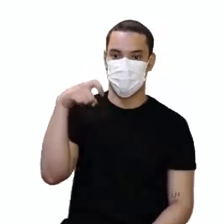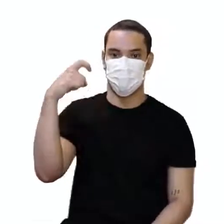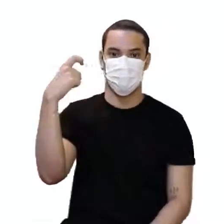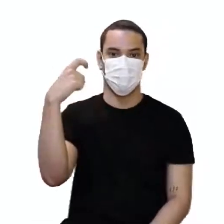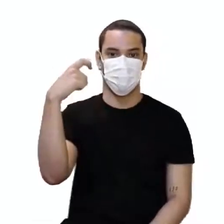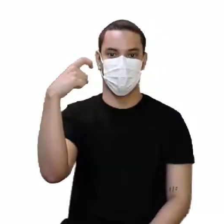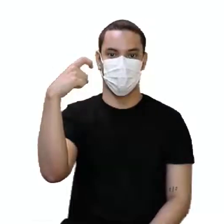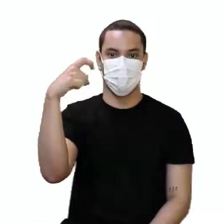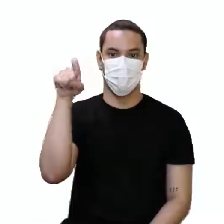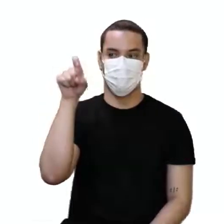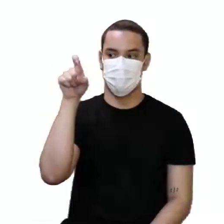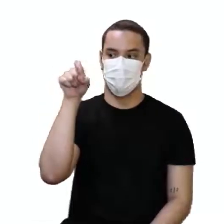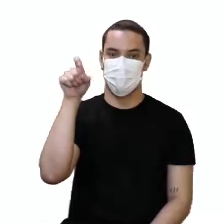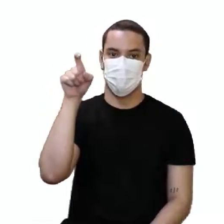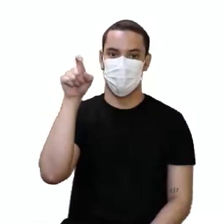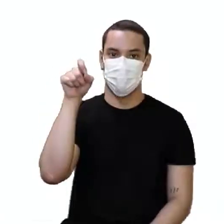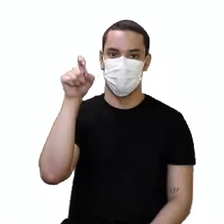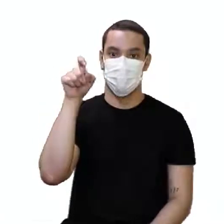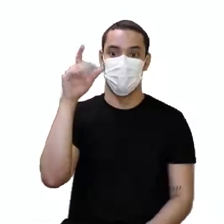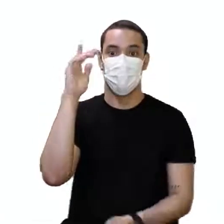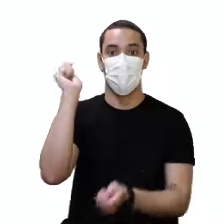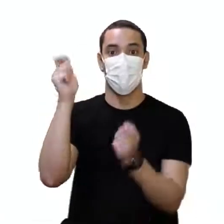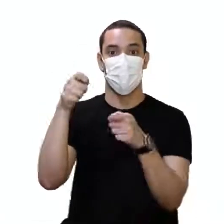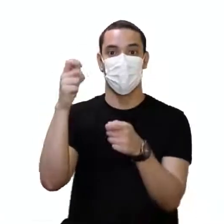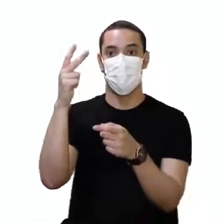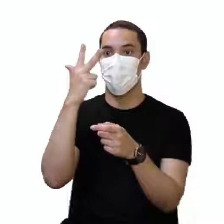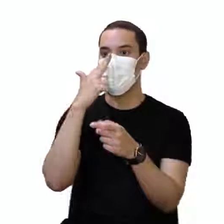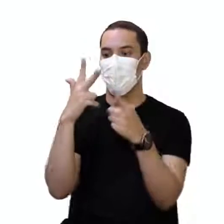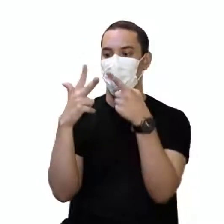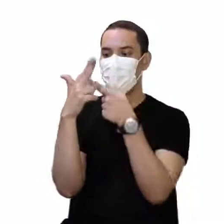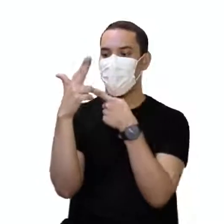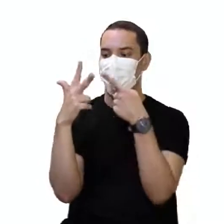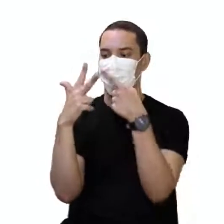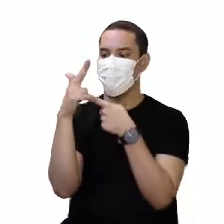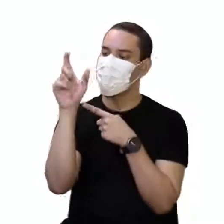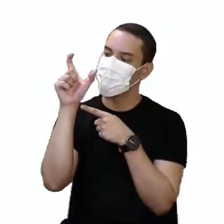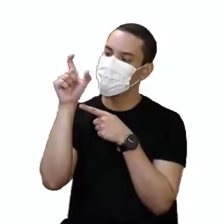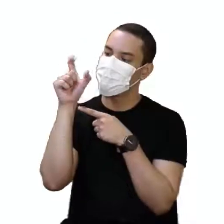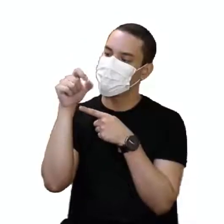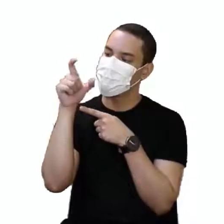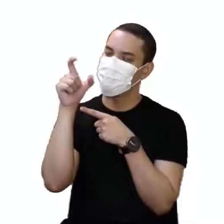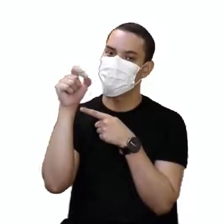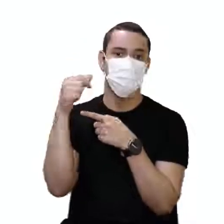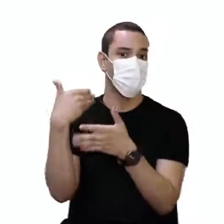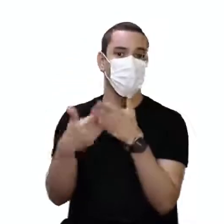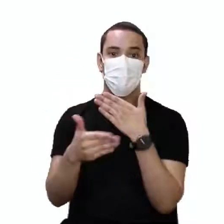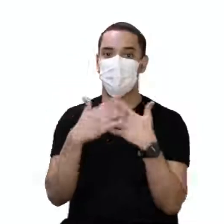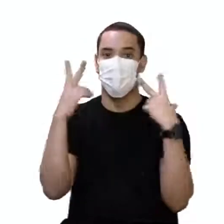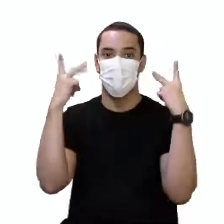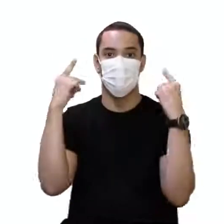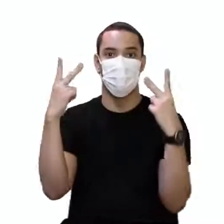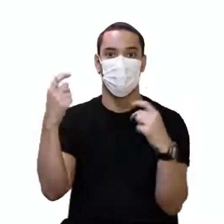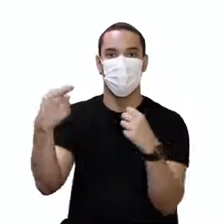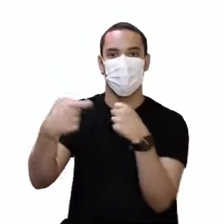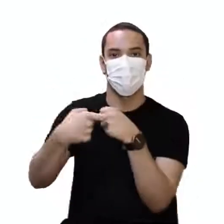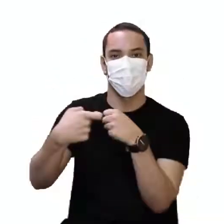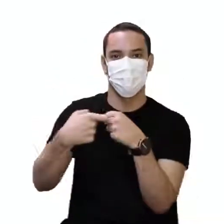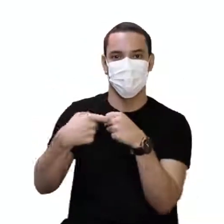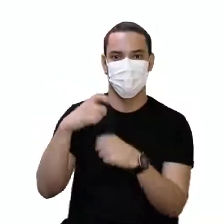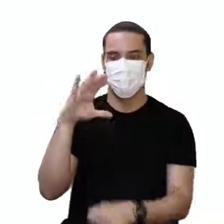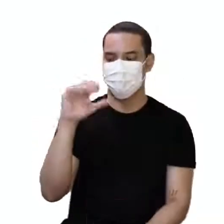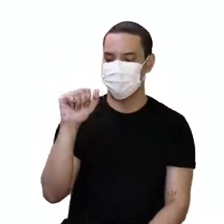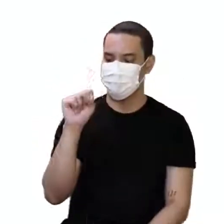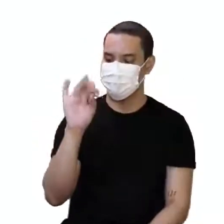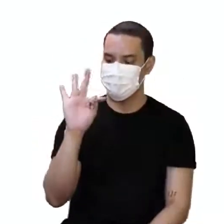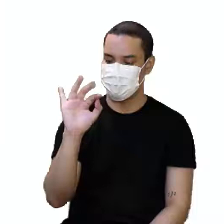mão, mas eles conseguem cortar. Eles pegam a semente ou uma castanha e com essa concavidade do